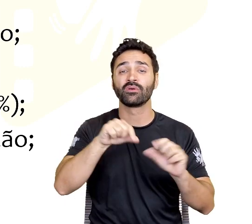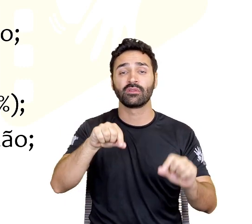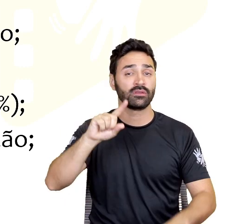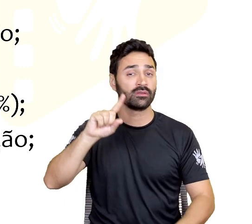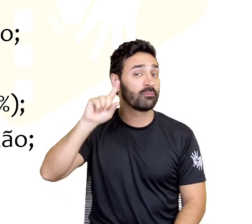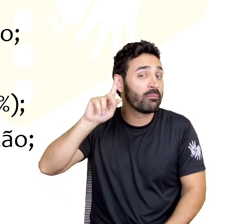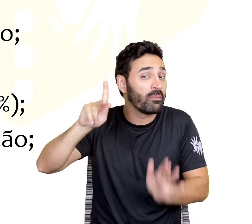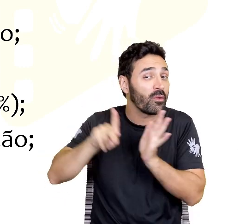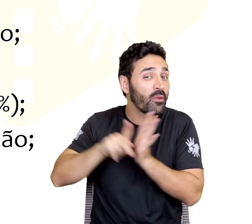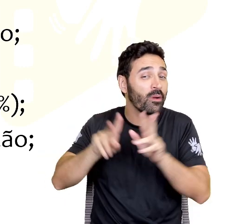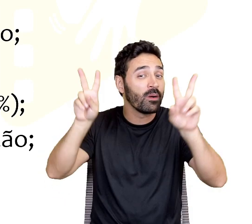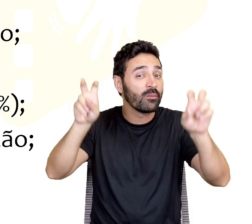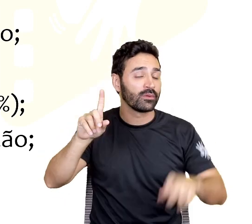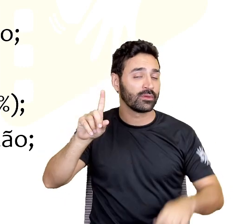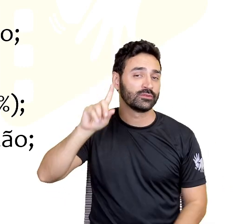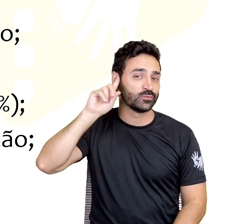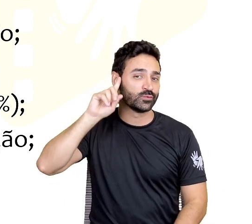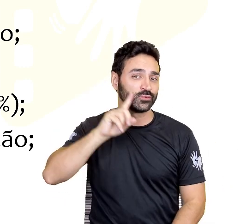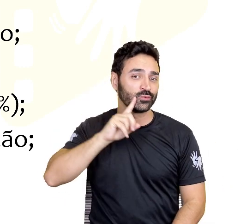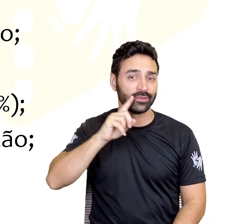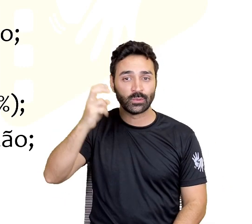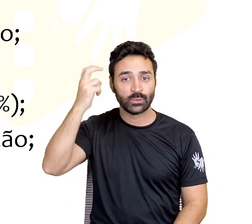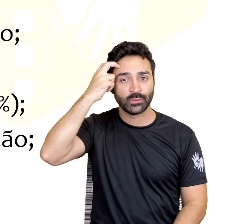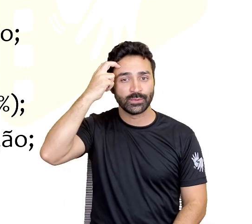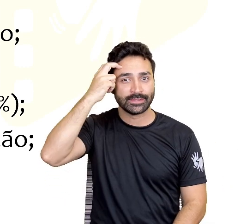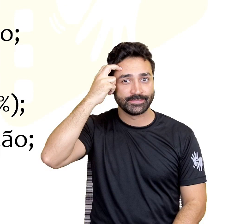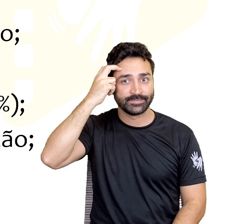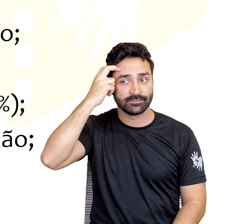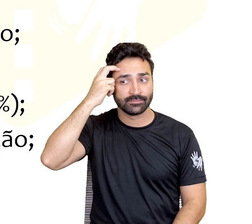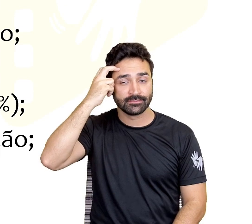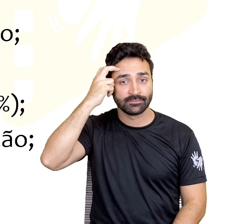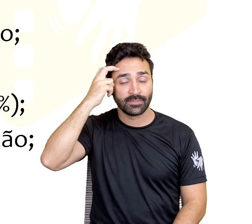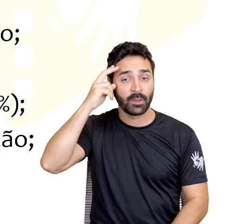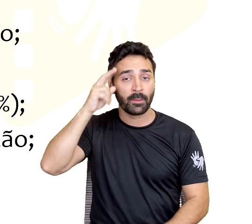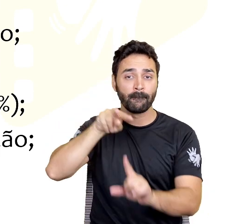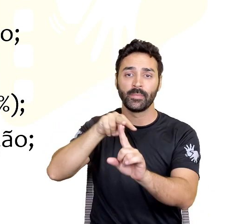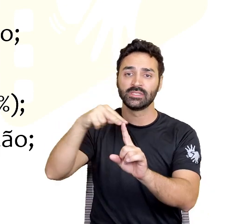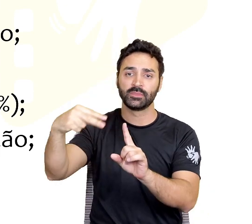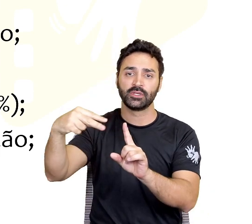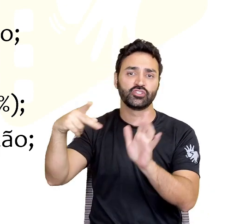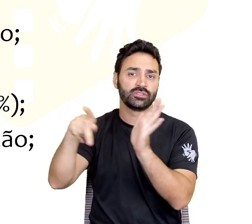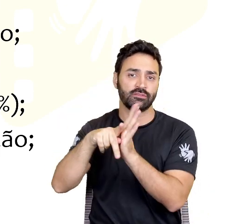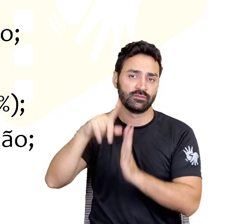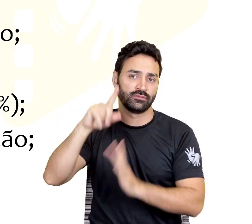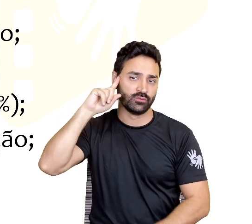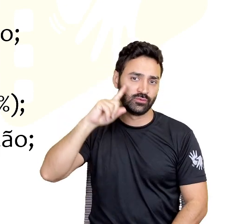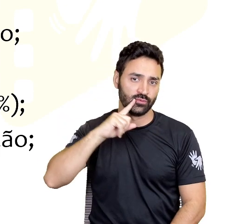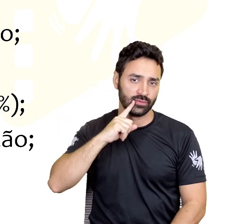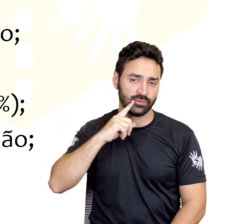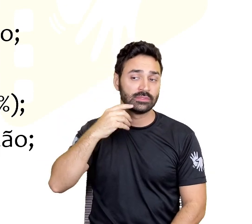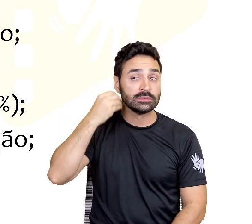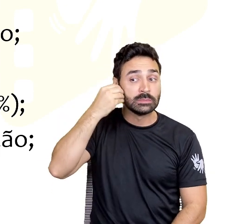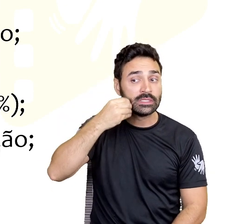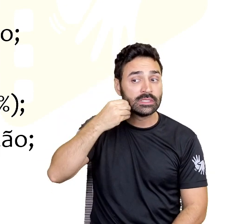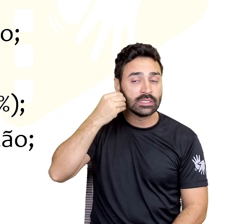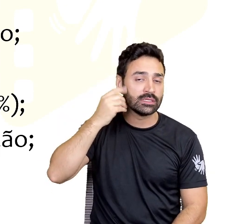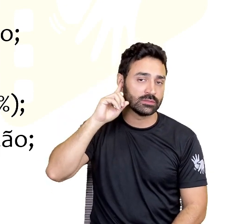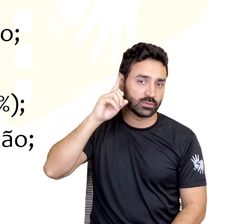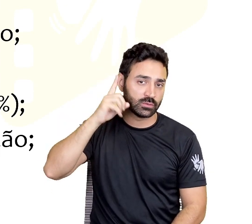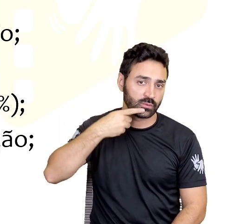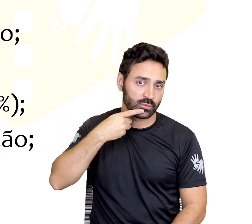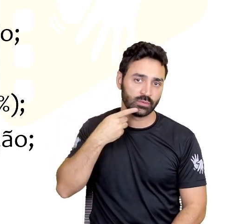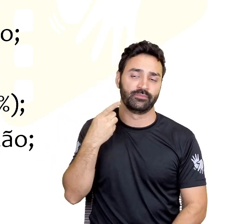surda, que é uma forma do surdo ver o mundo, que traz a vivência surda, que vai